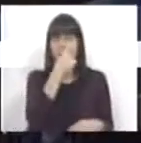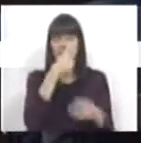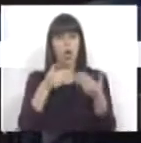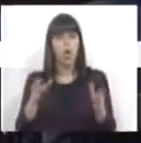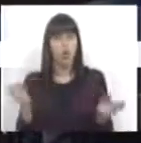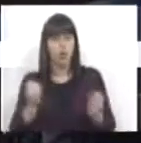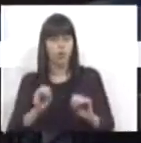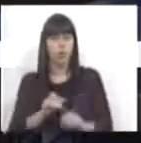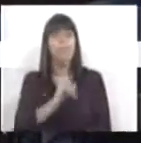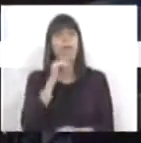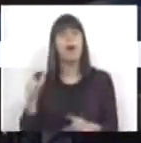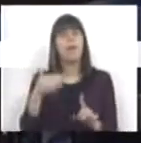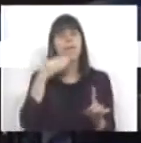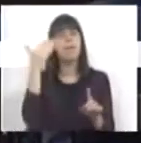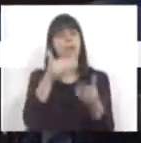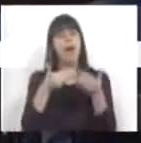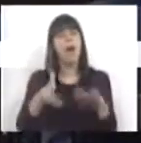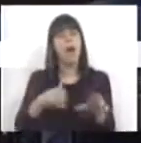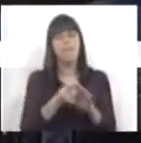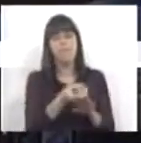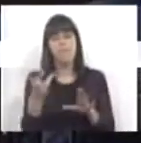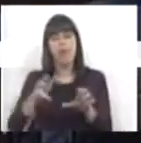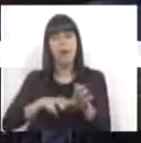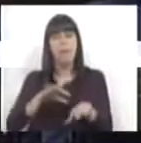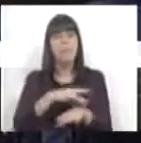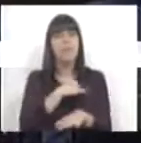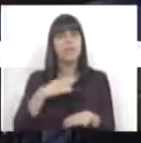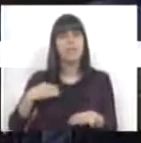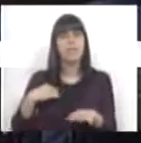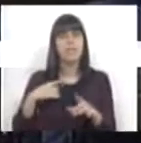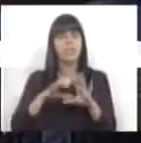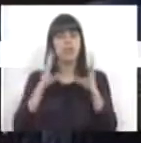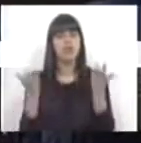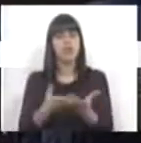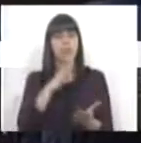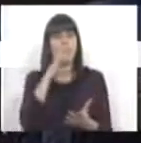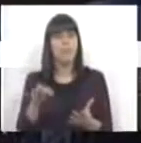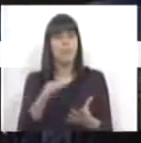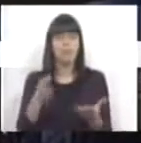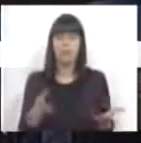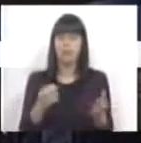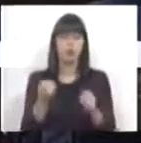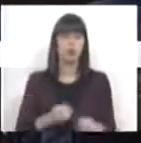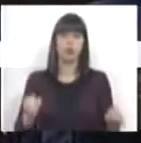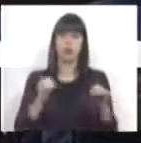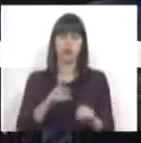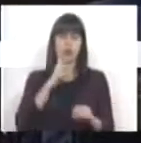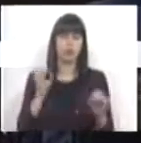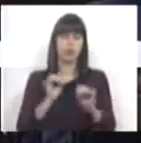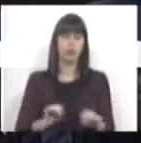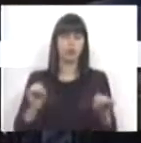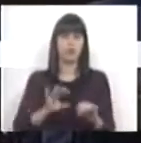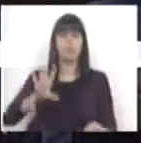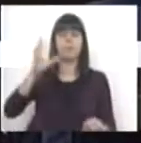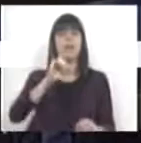aberta. O Algarve solicitou a abertura de várias vagas para medicina geral e familiar, não foram atendidas.